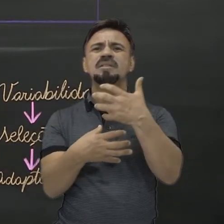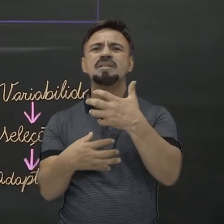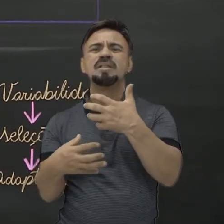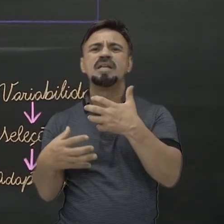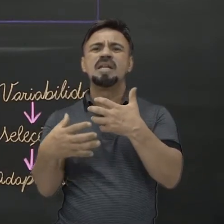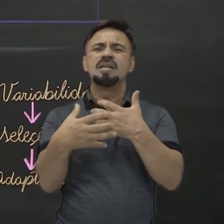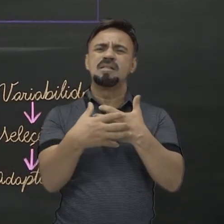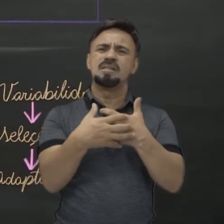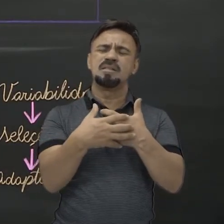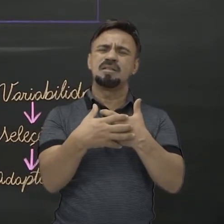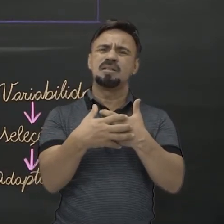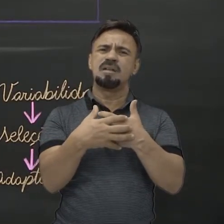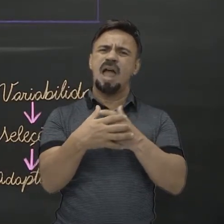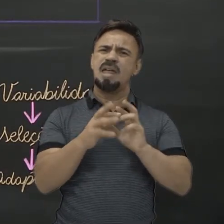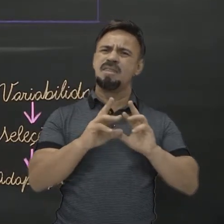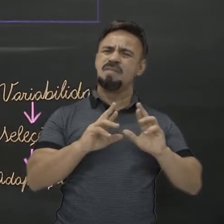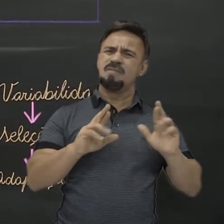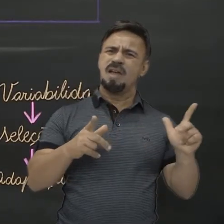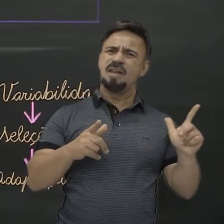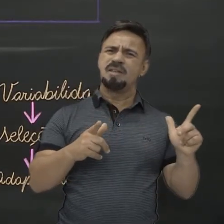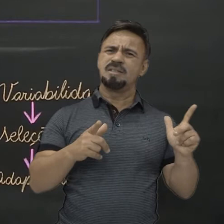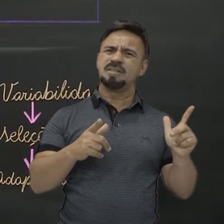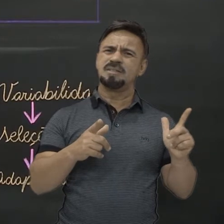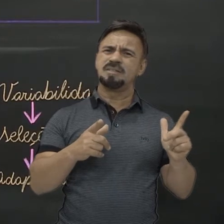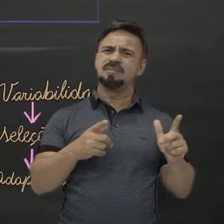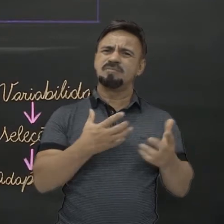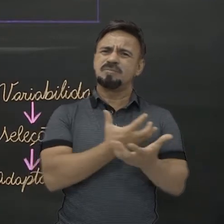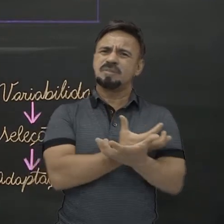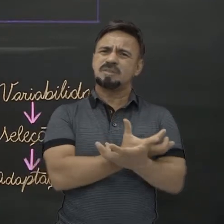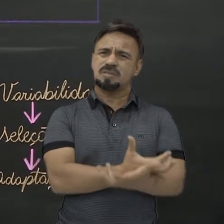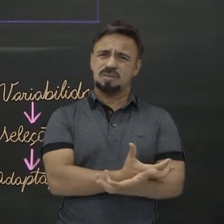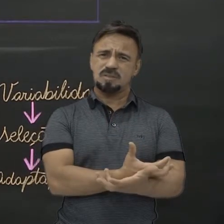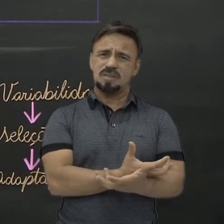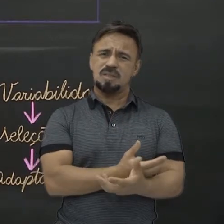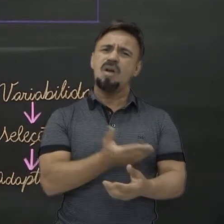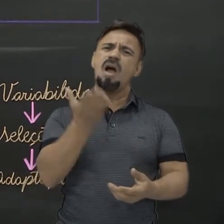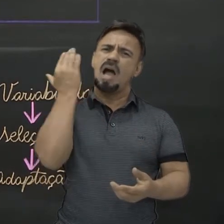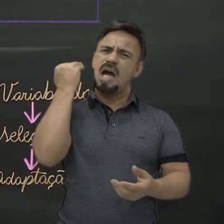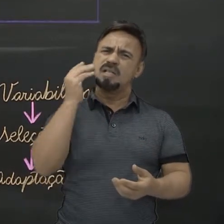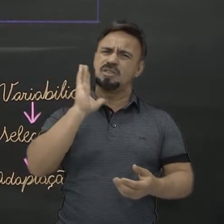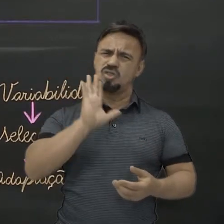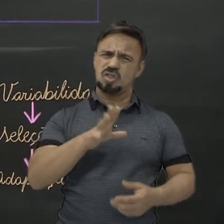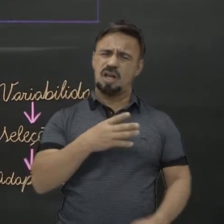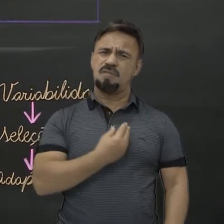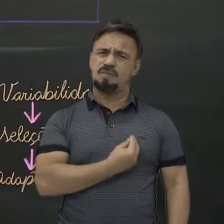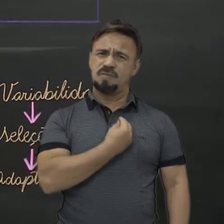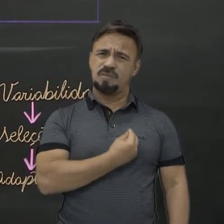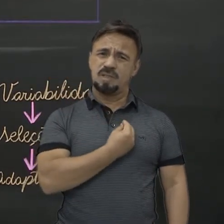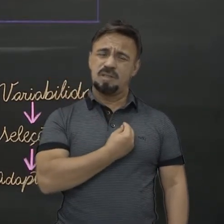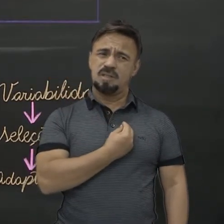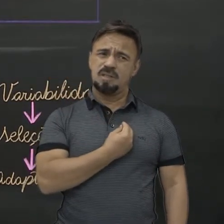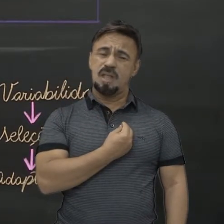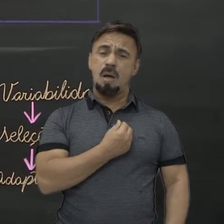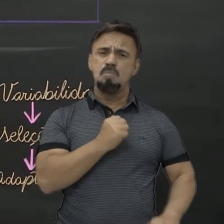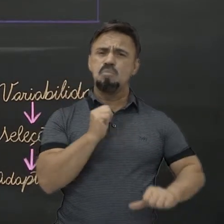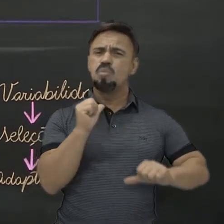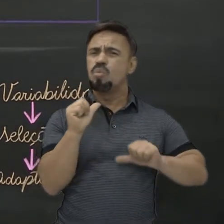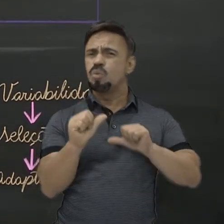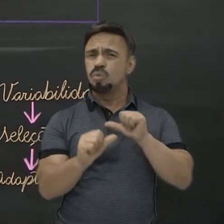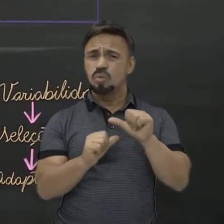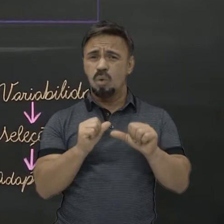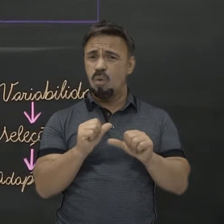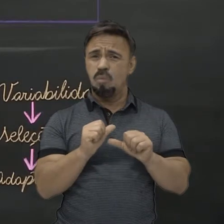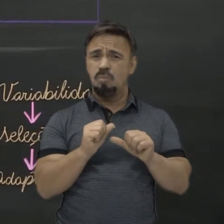mesma estrutura? Será que não já teve essa coexistência, ou esse ser não já existiu? Será que não houve mudanças? Houve